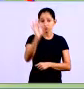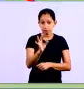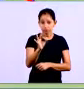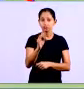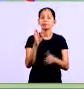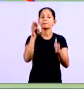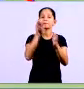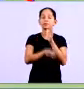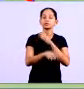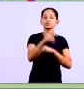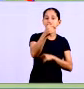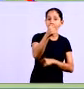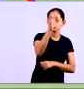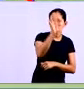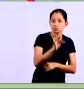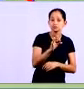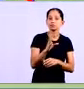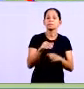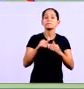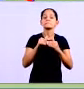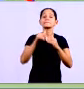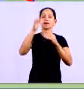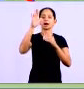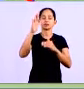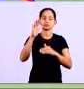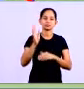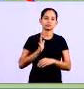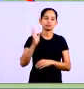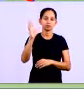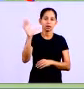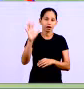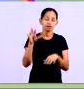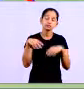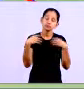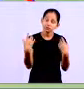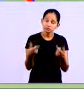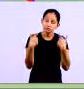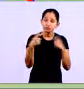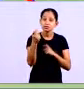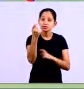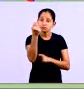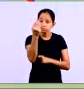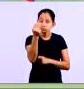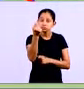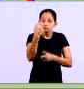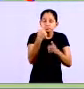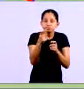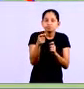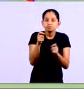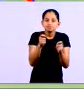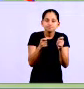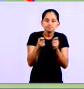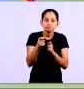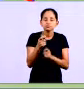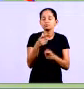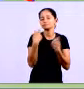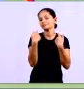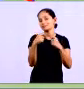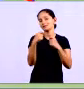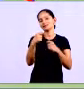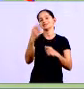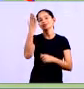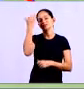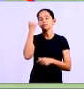os 7, né? Vai pagar, no caso, 300 reais. Então, assim, a economia é fácil de ser feita desde que